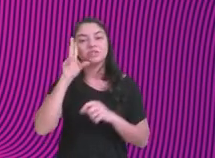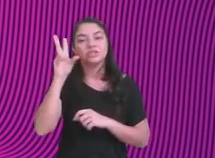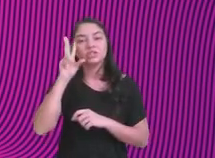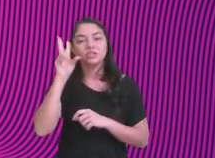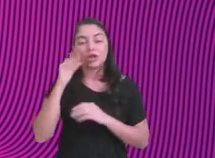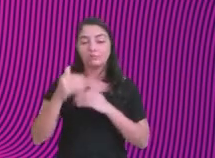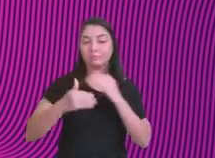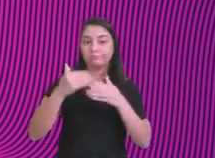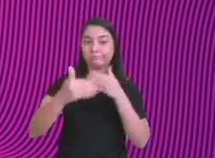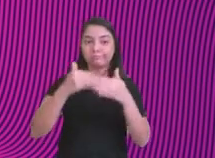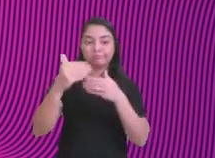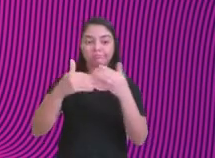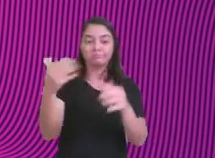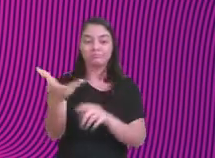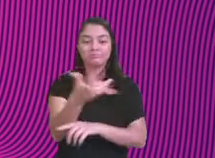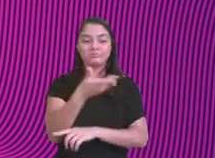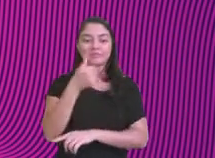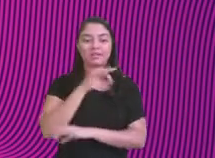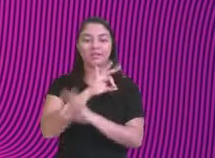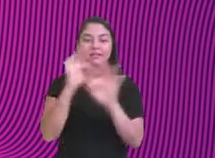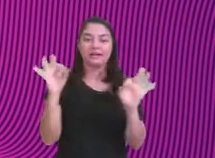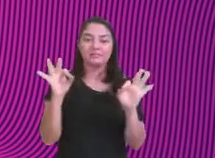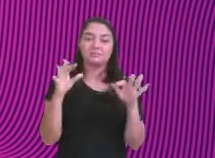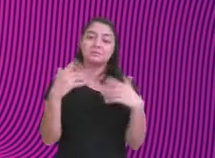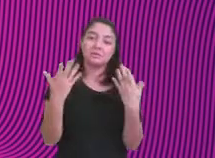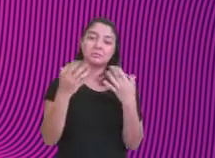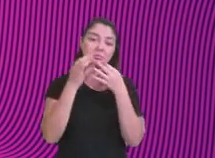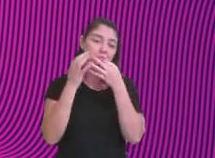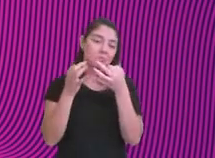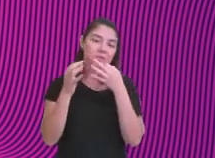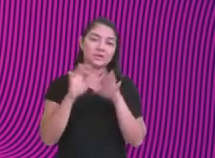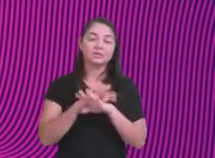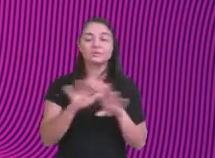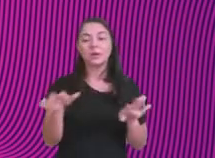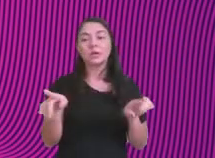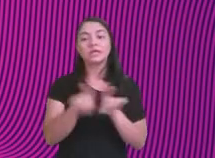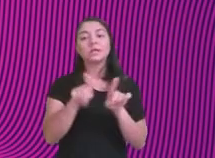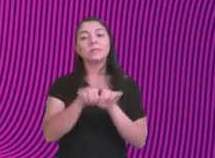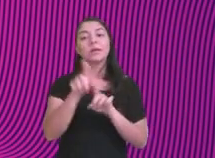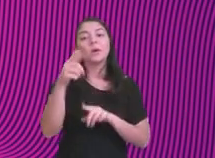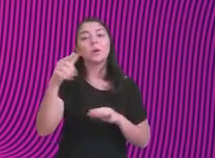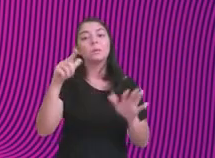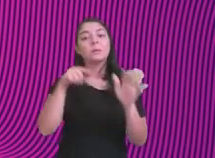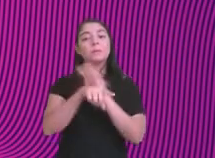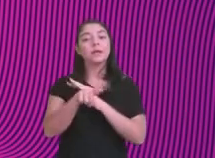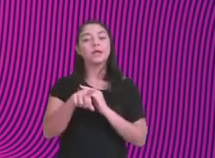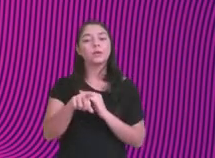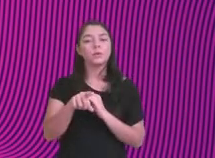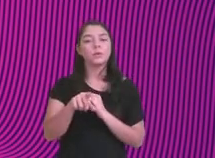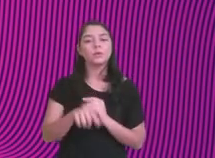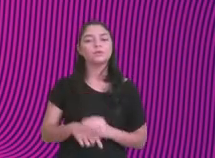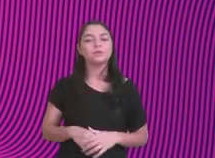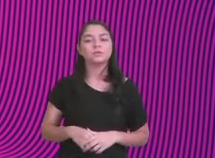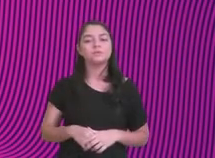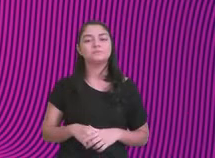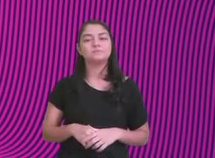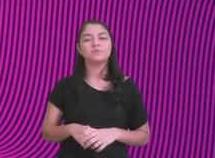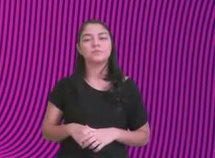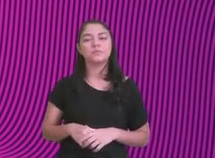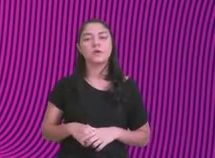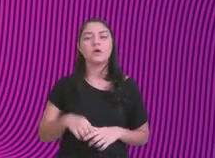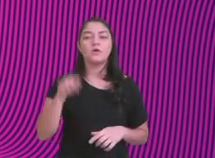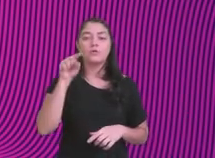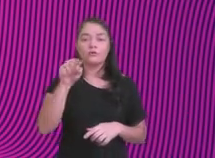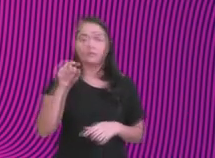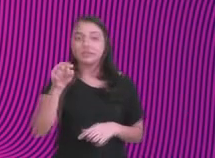dinâmica. Tá? Então, eu queria comentar. E uma pergunta para o Armando, se ele ainda indica a cirurgia